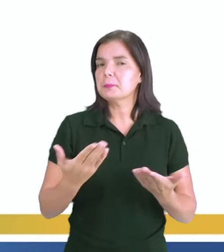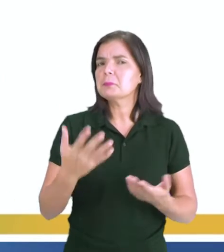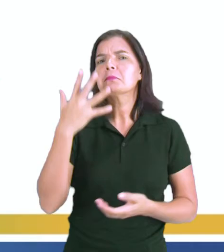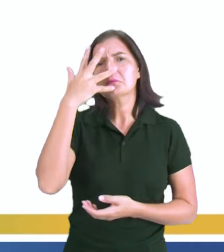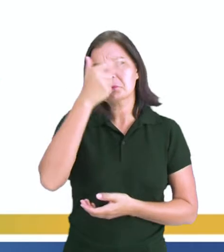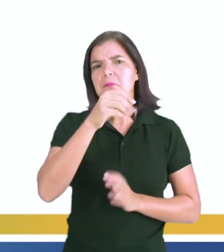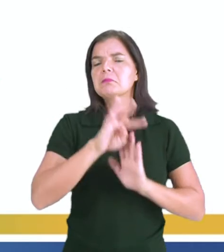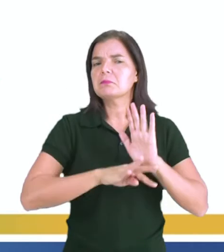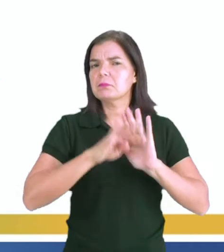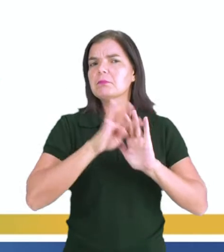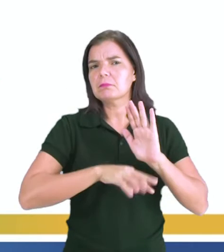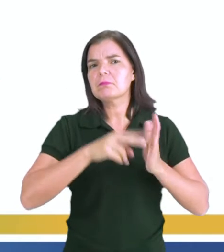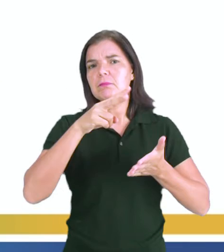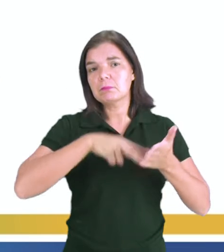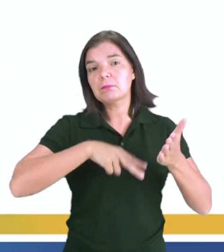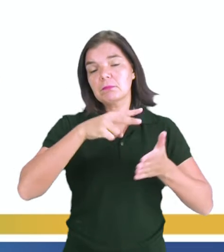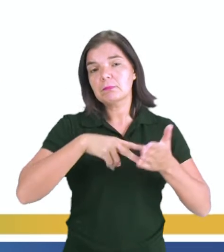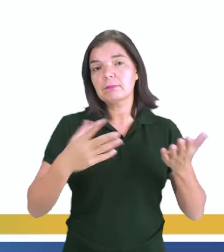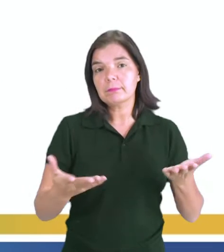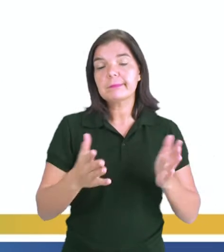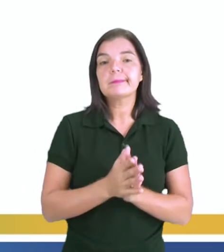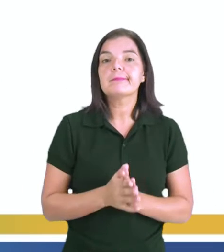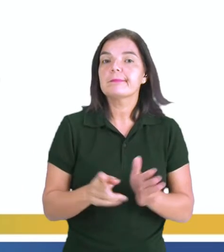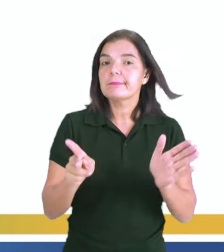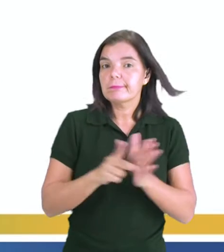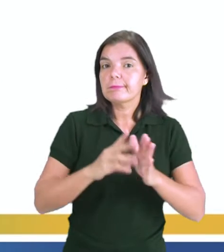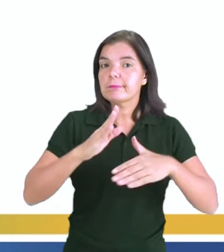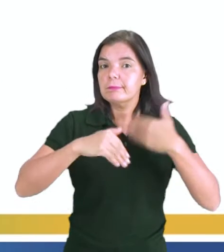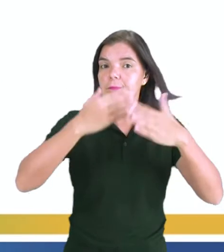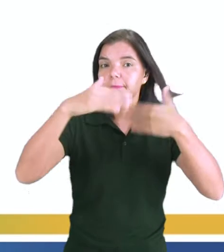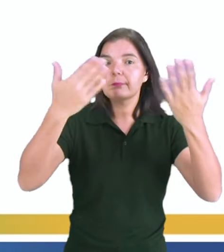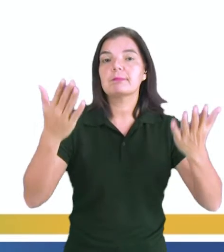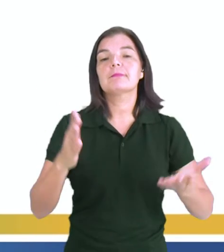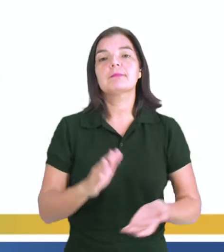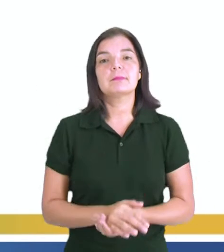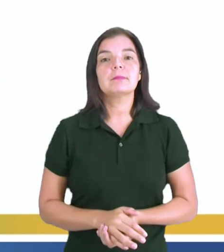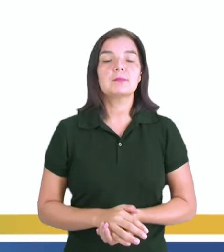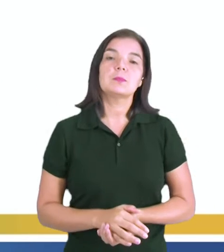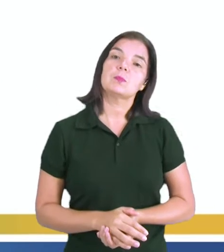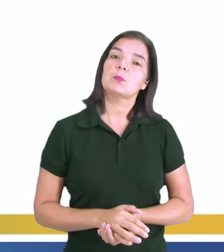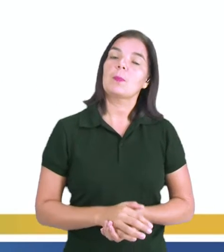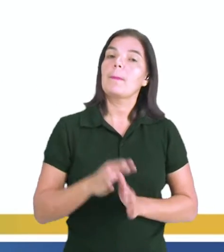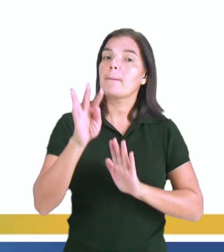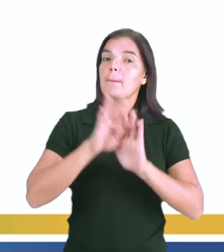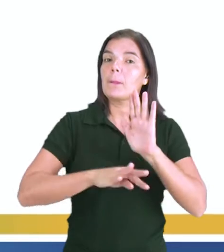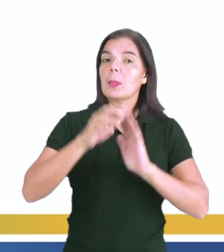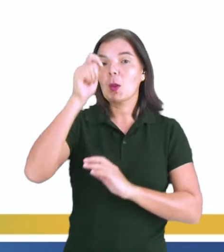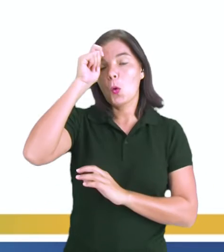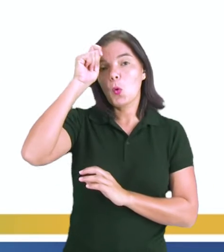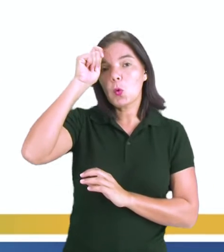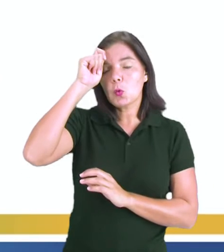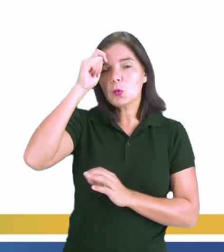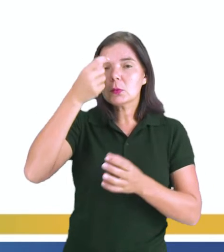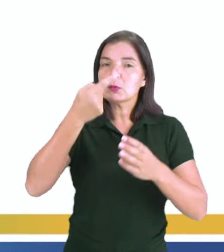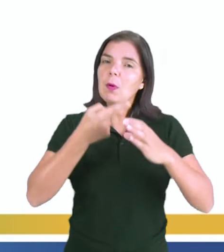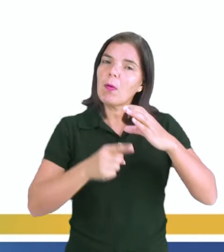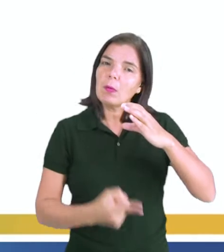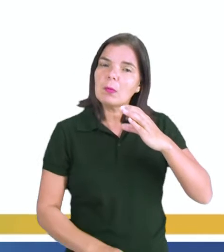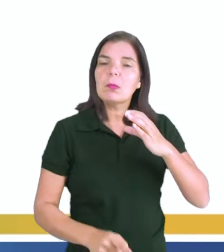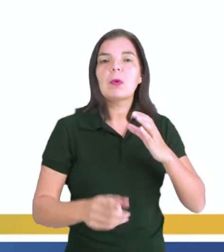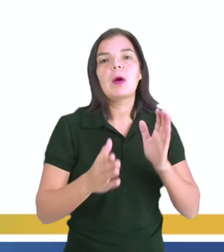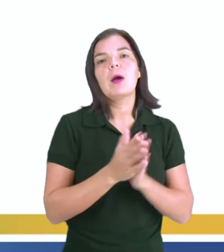bonito esse texto que ele está retratando aí e faz parte do desenvolvimento. Nessa parte do texto, o autor fundamenta a